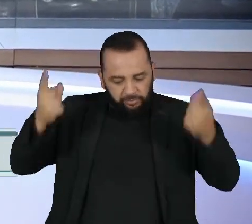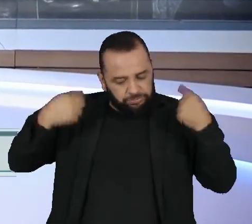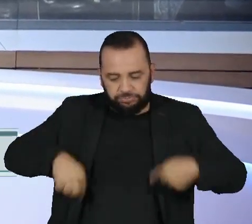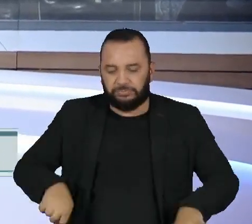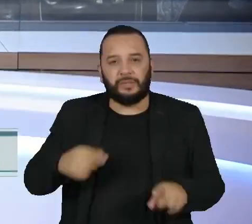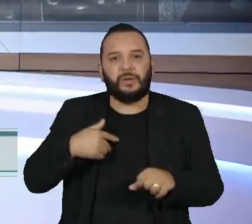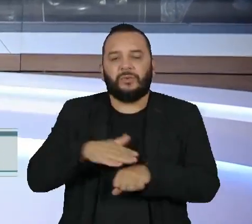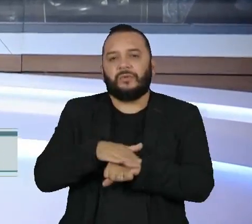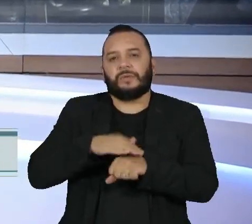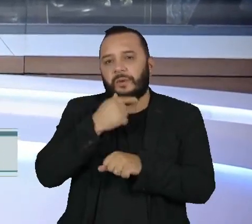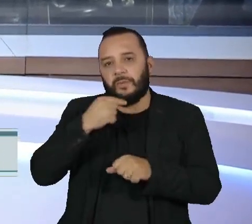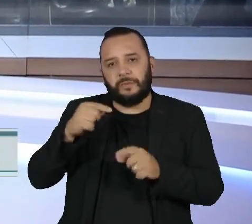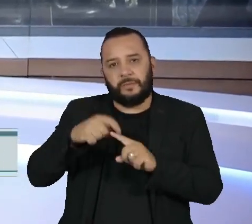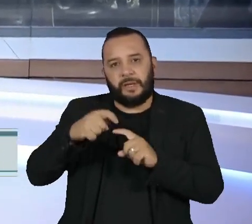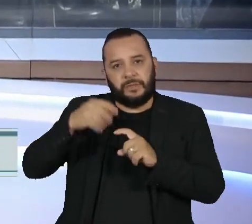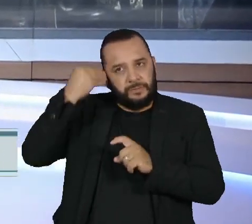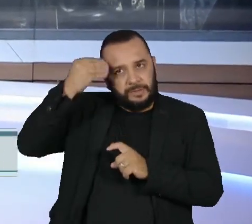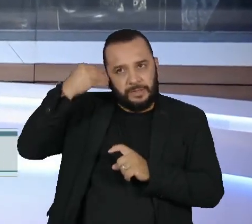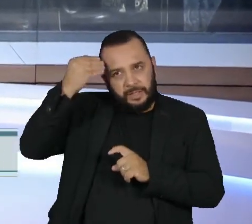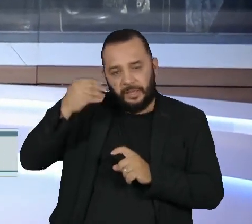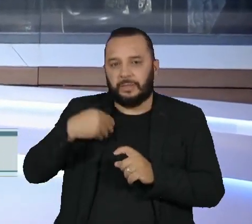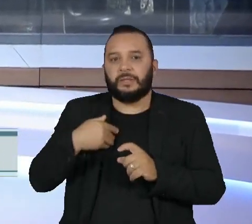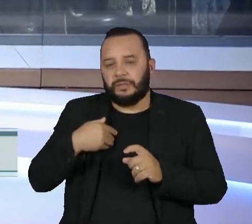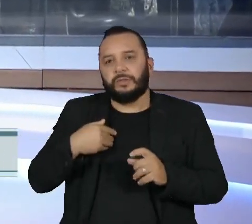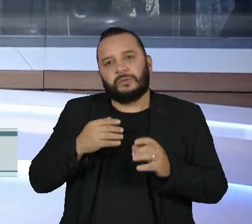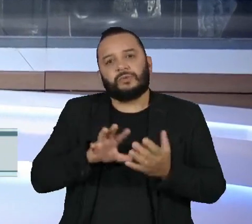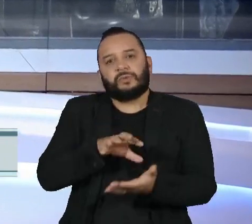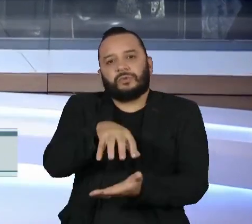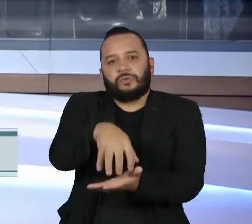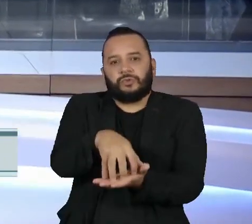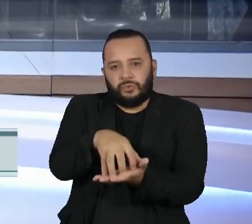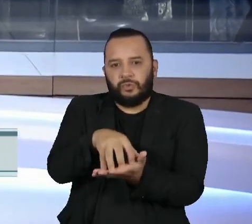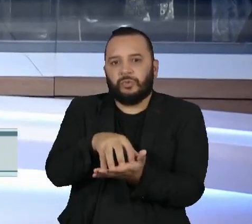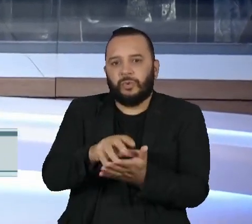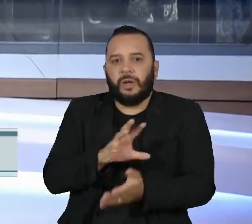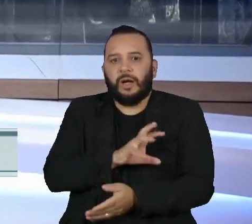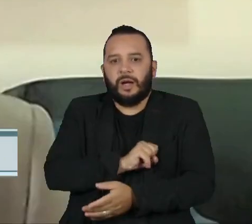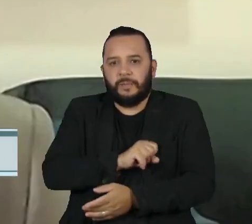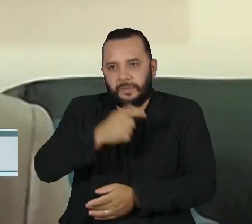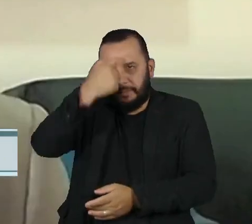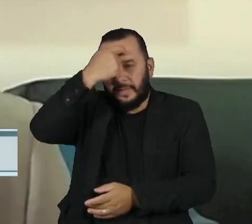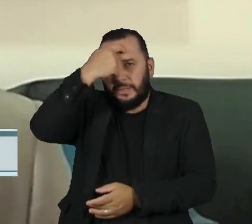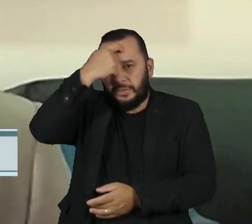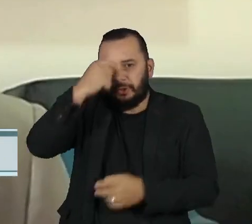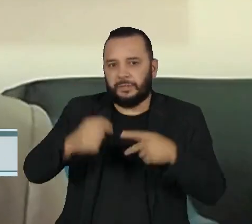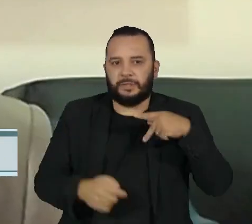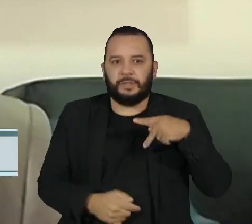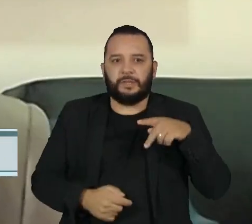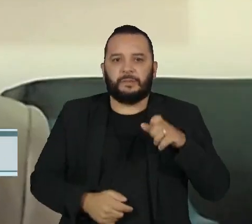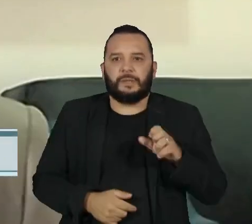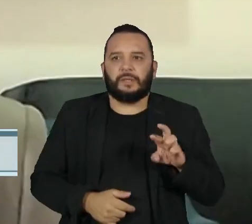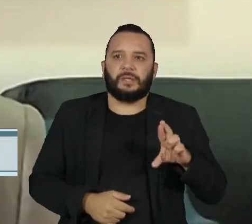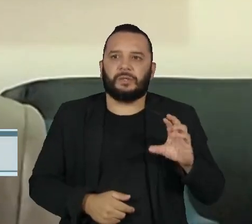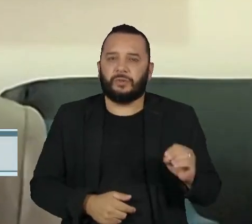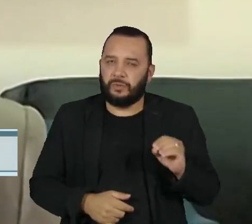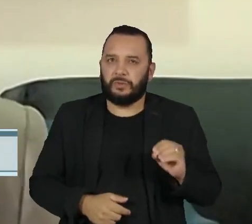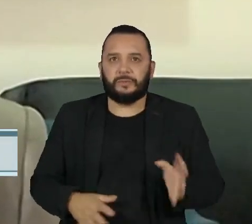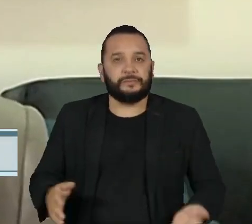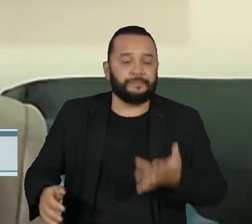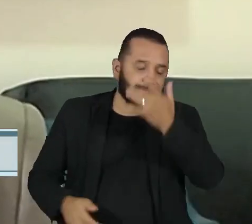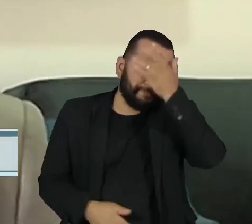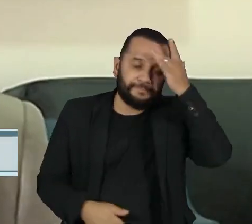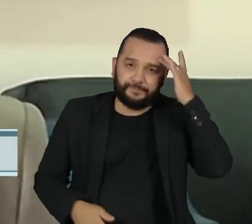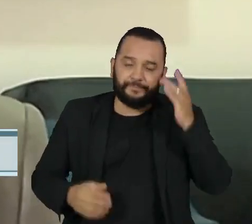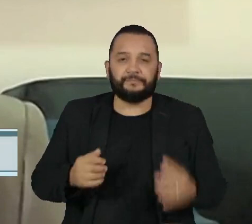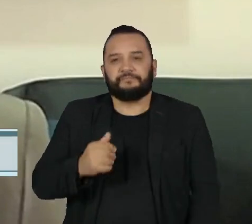psiquiatra, membro do conselho do Instituto Ame Sua Mente, Pedro Pan. Há um estigma social com relação aos